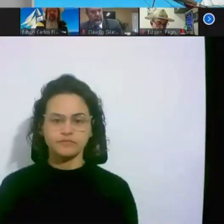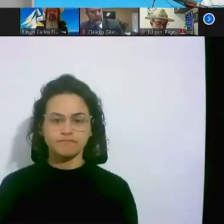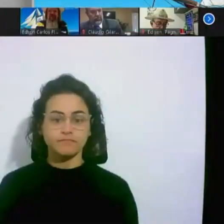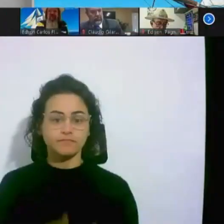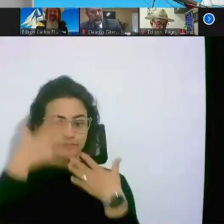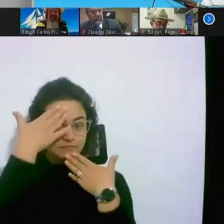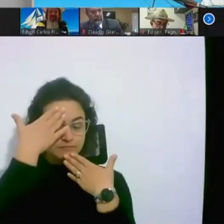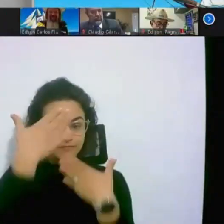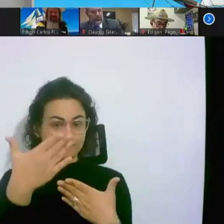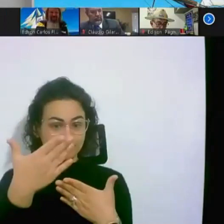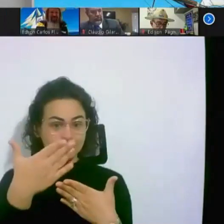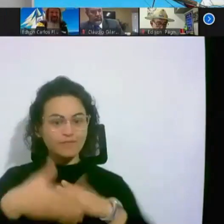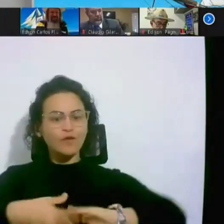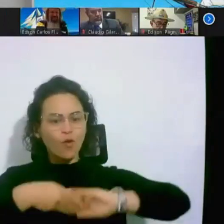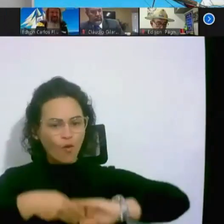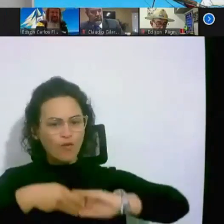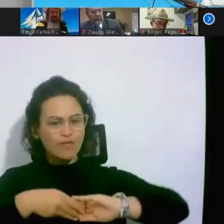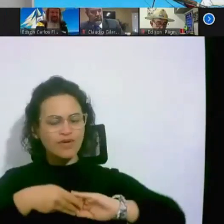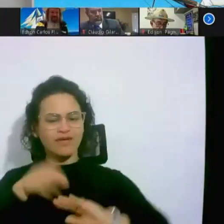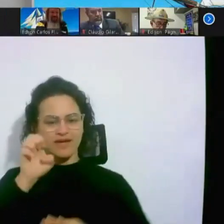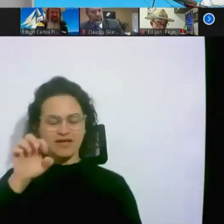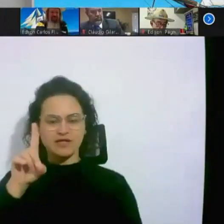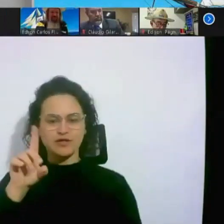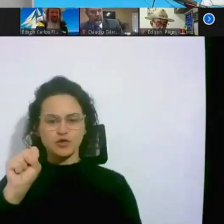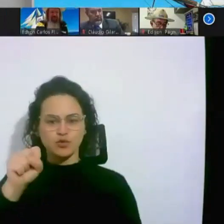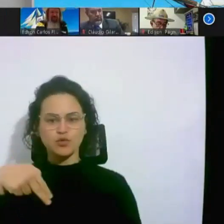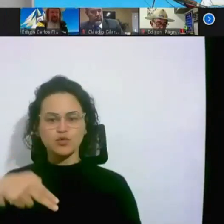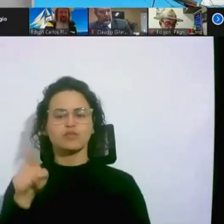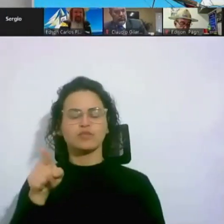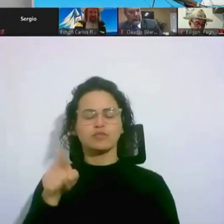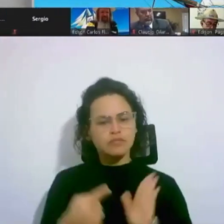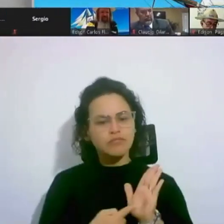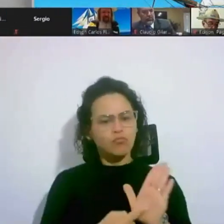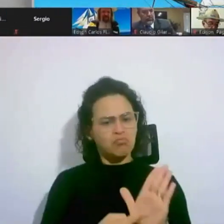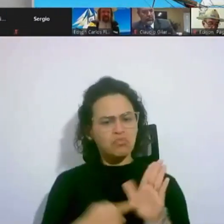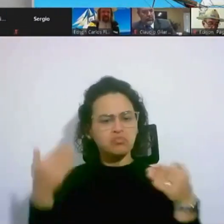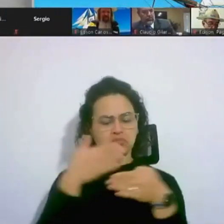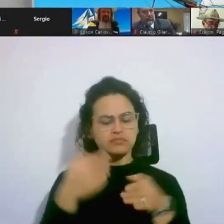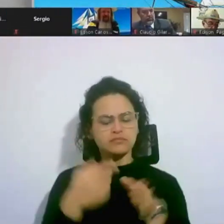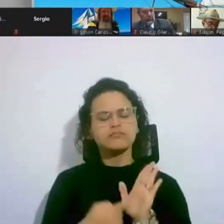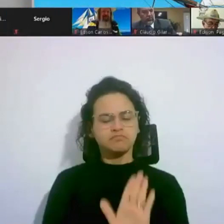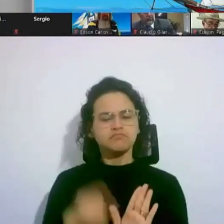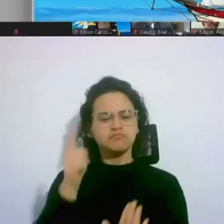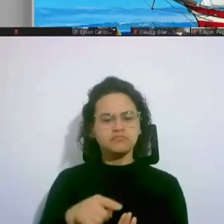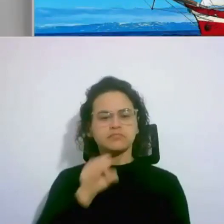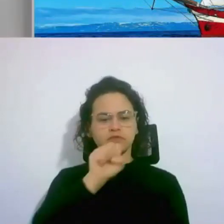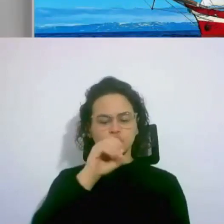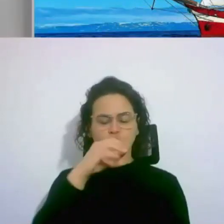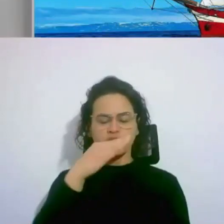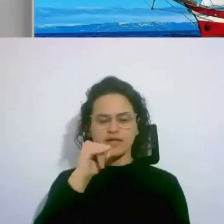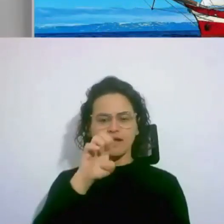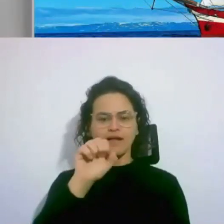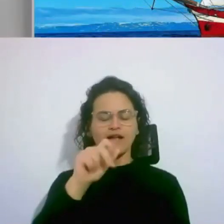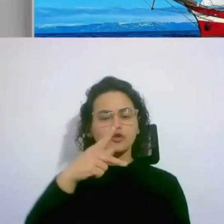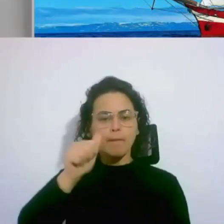Obrigado, companheiro Edson Flessac, pela sua apresentação, falando aí sobre a Sociedade Paul Harris. Bom, daqui a pouquinho